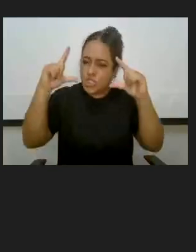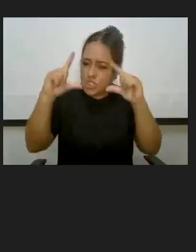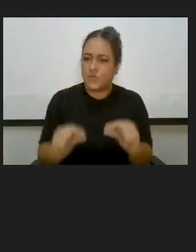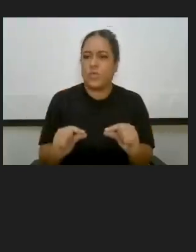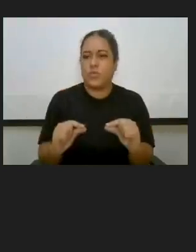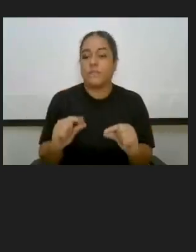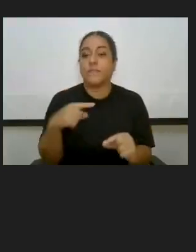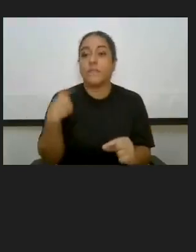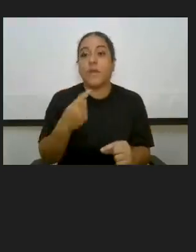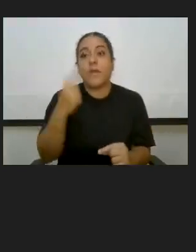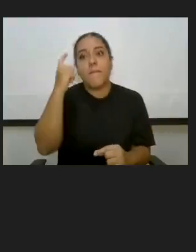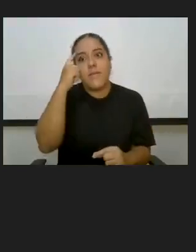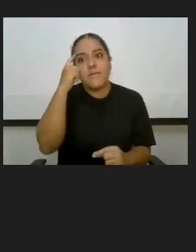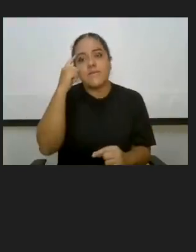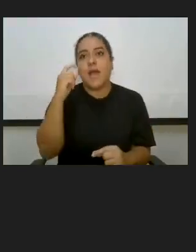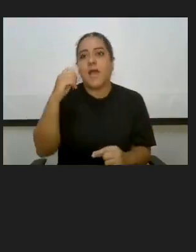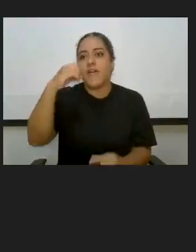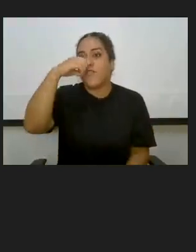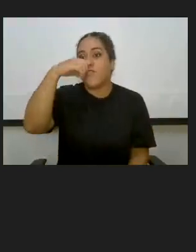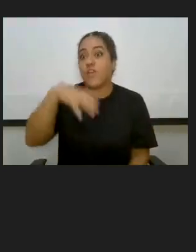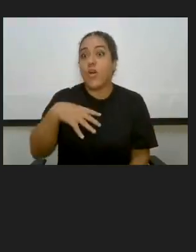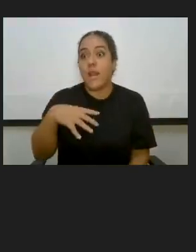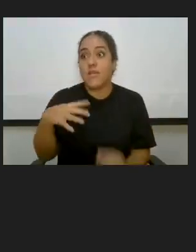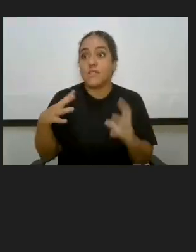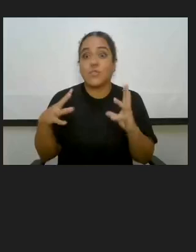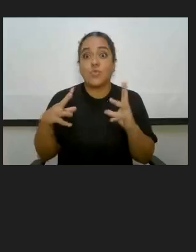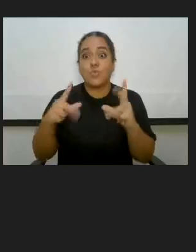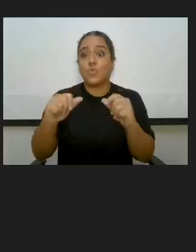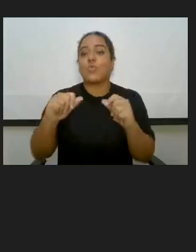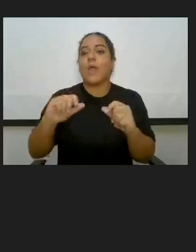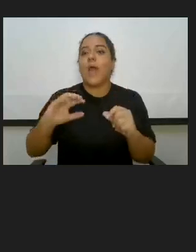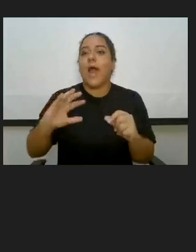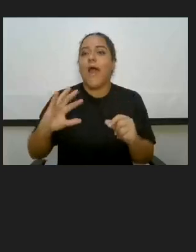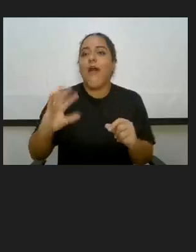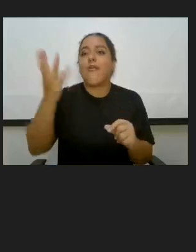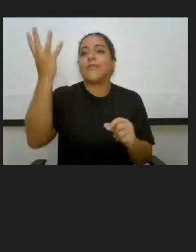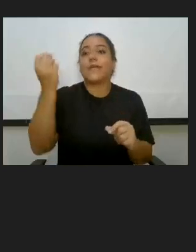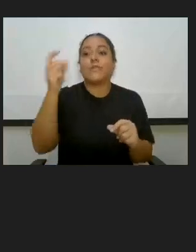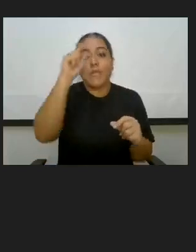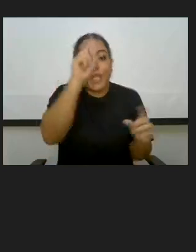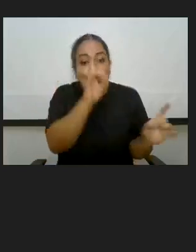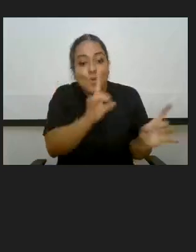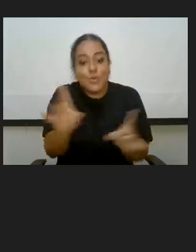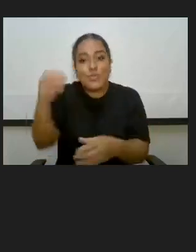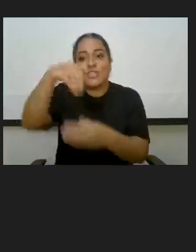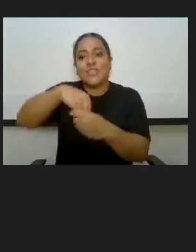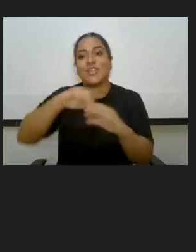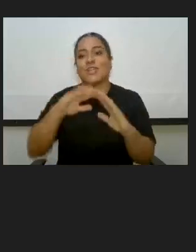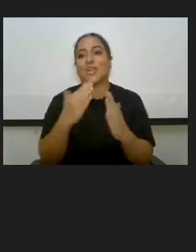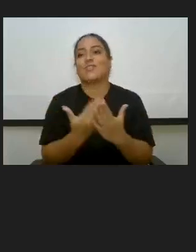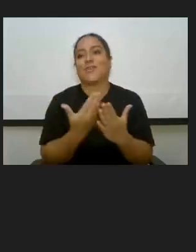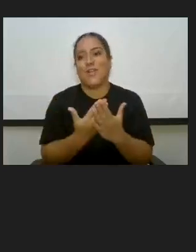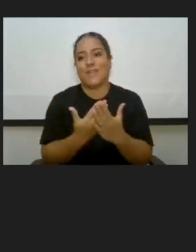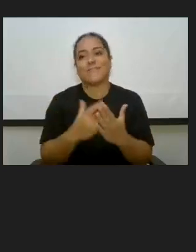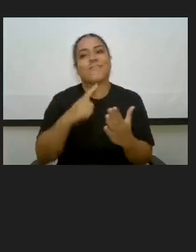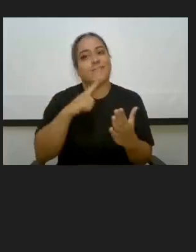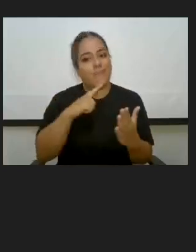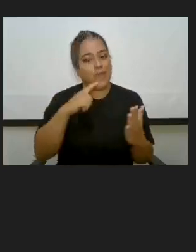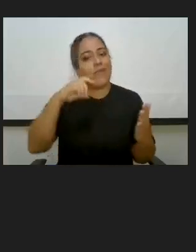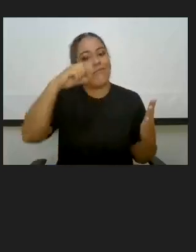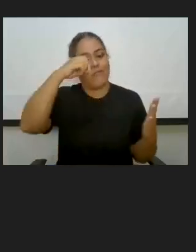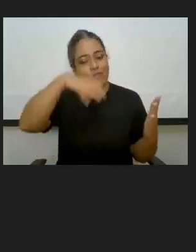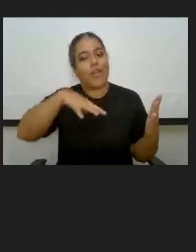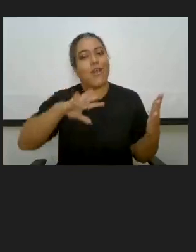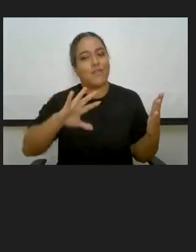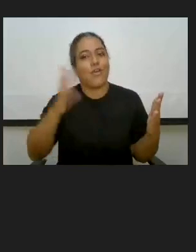pensar nas violências todas que acontecem relacionadas ao cotidiano escolar. Porque nós temos violências que são